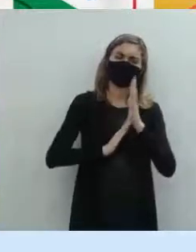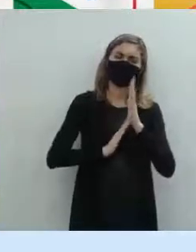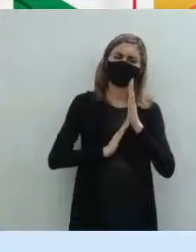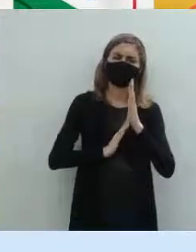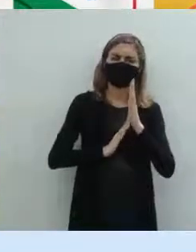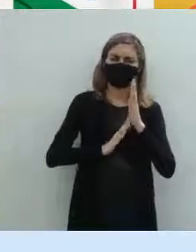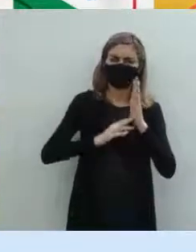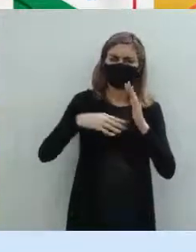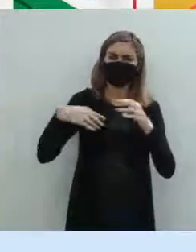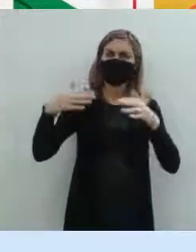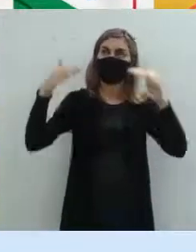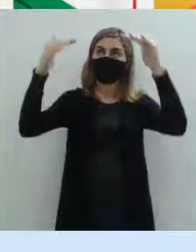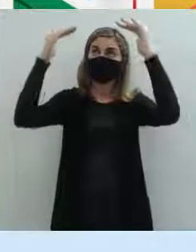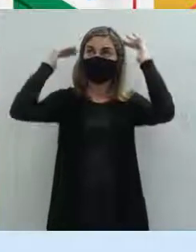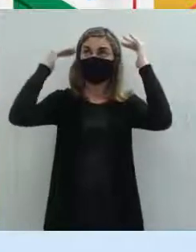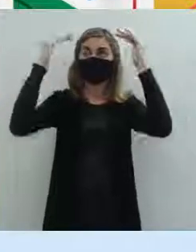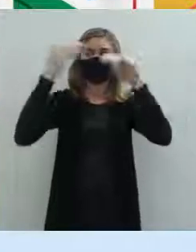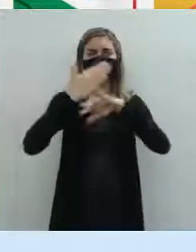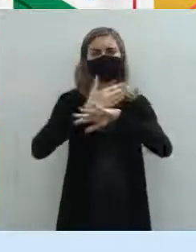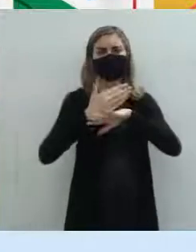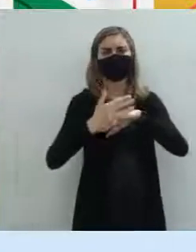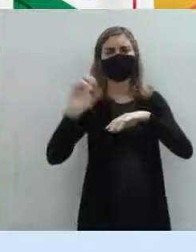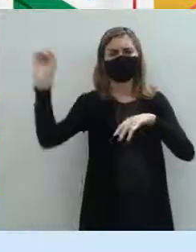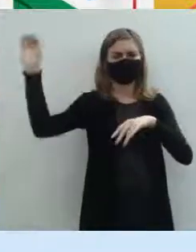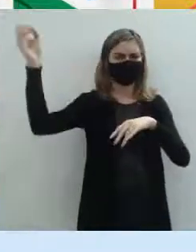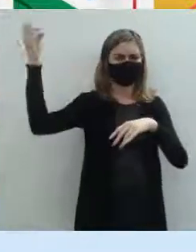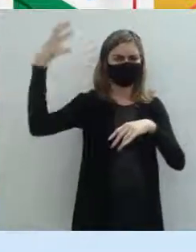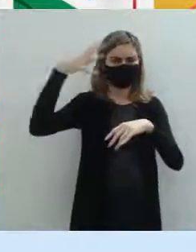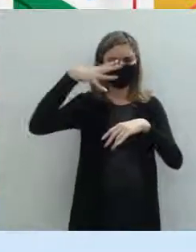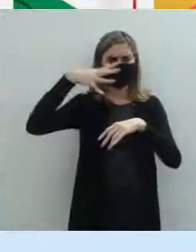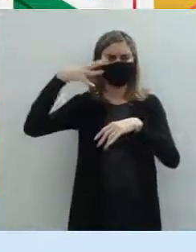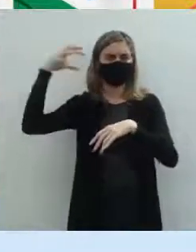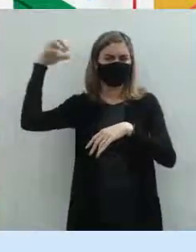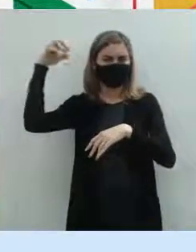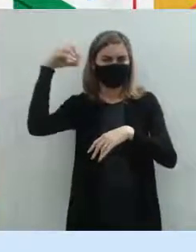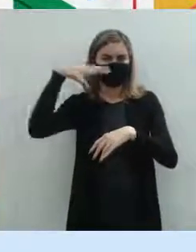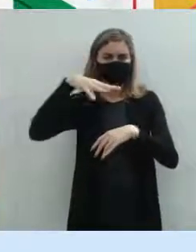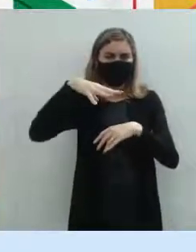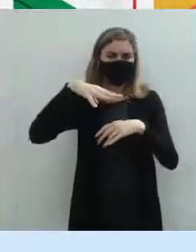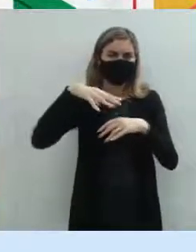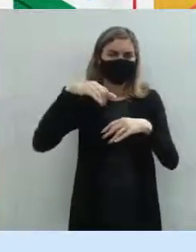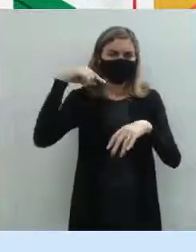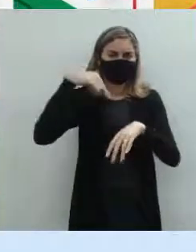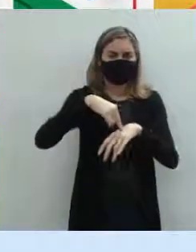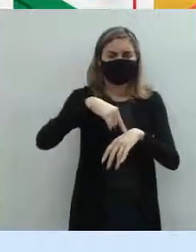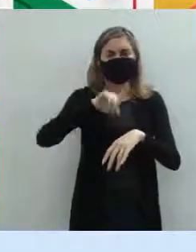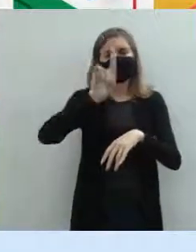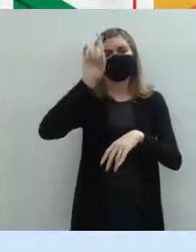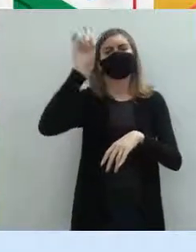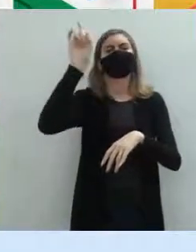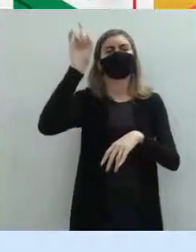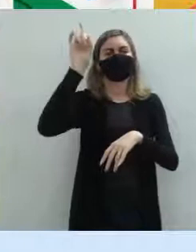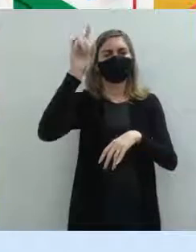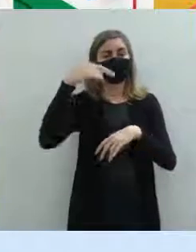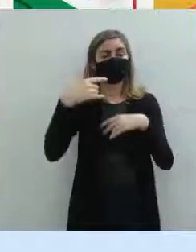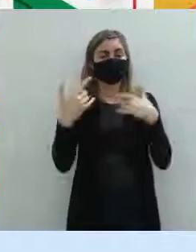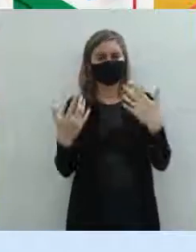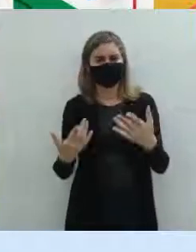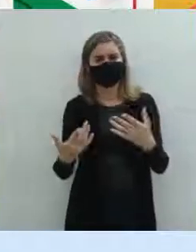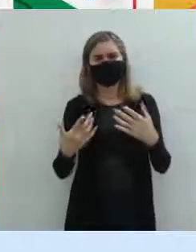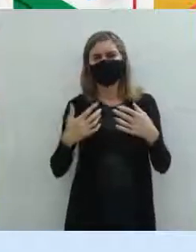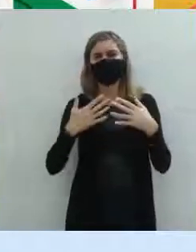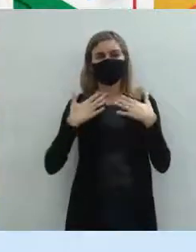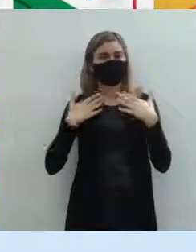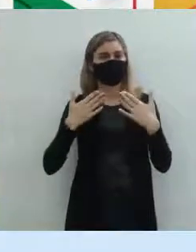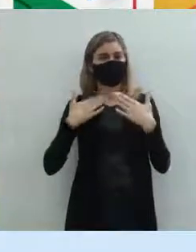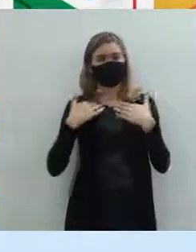a coberta da sua casa de branco, a luz do sol vai vir e vai rebater, né? Então não fica